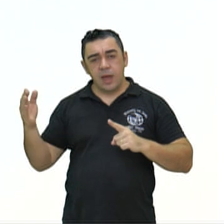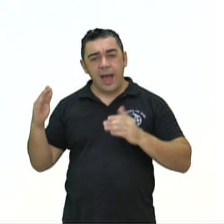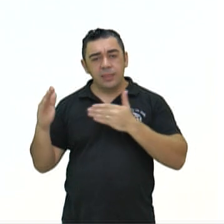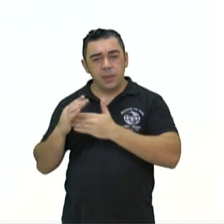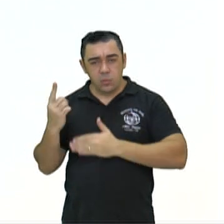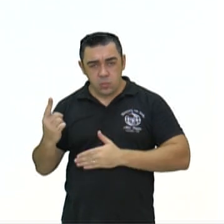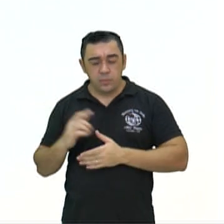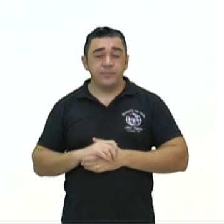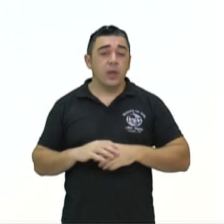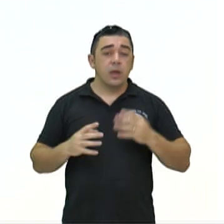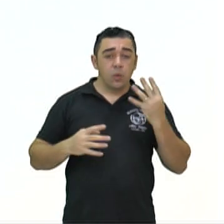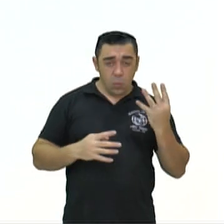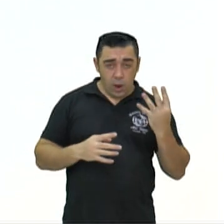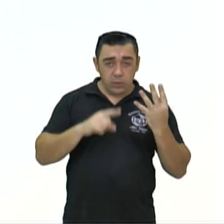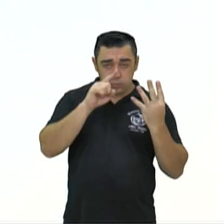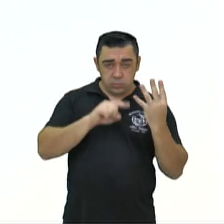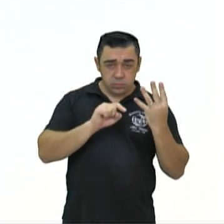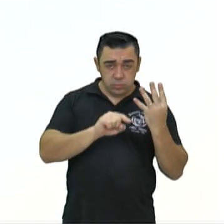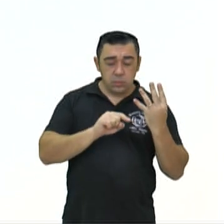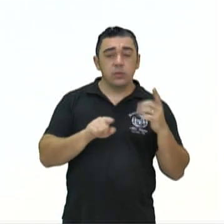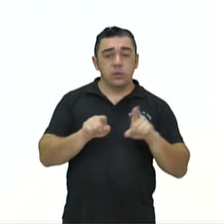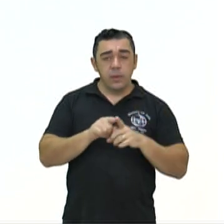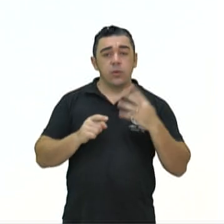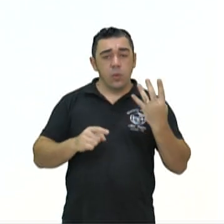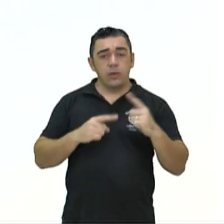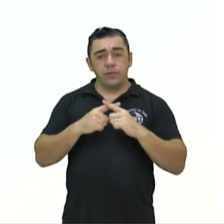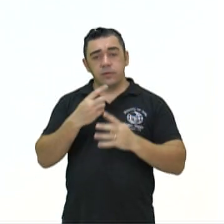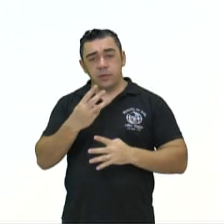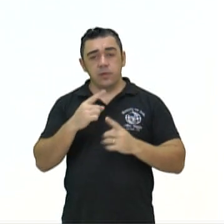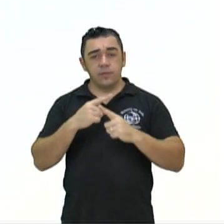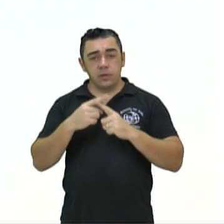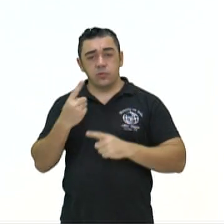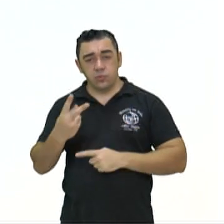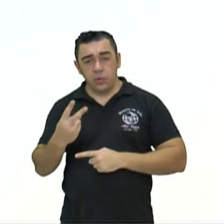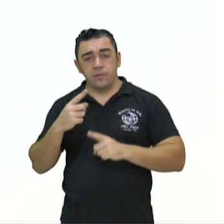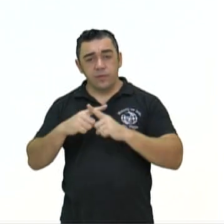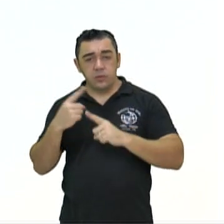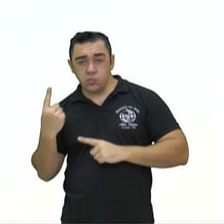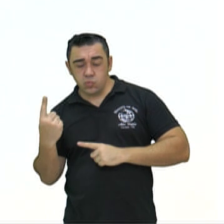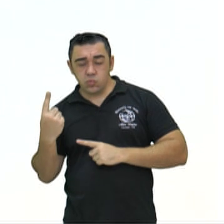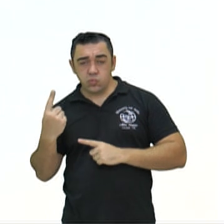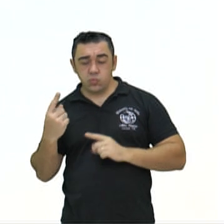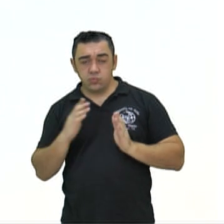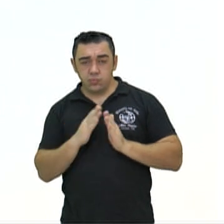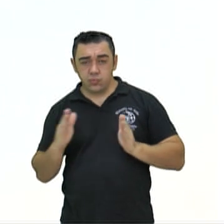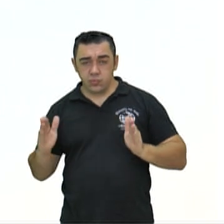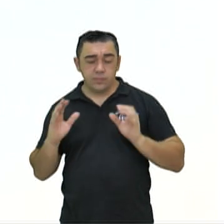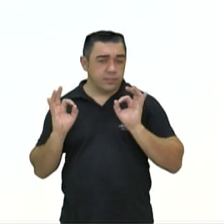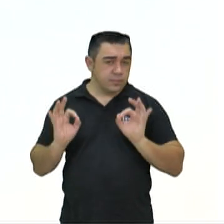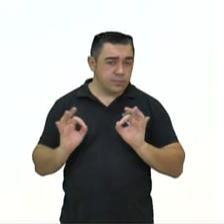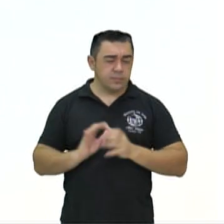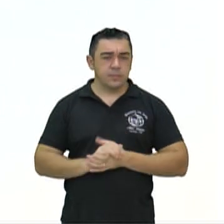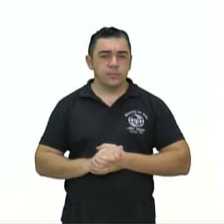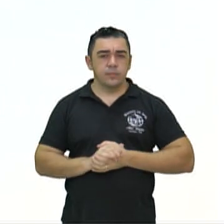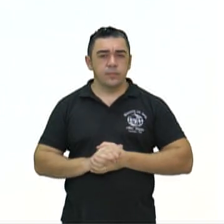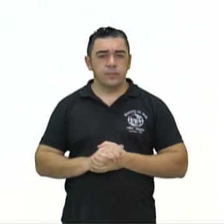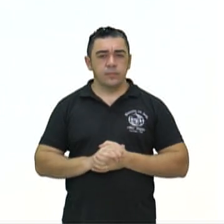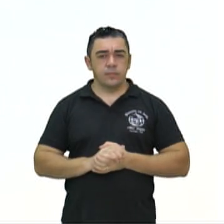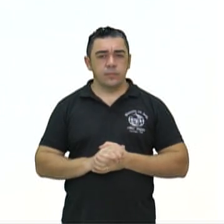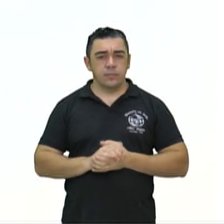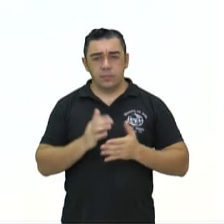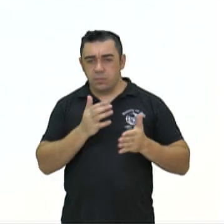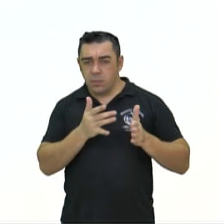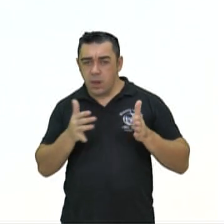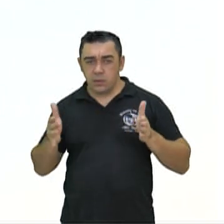fatorial de 4, todos os seus antecessores até chegar ao número 1. Então, fatorial